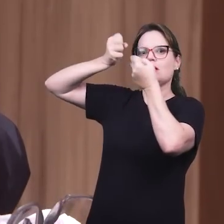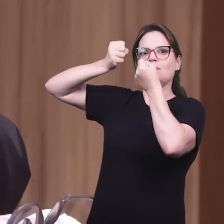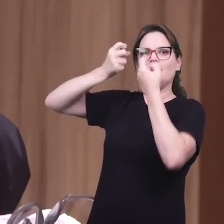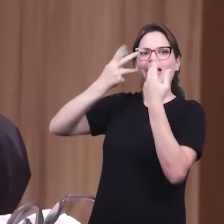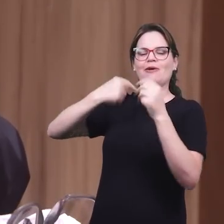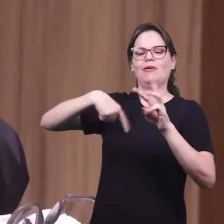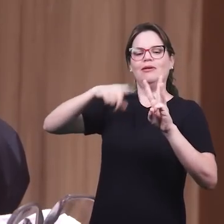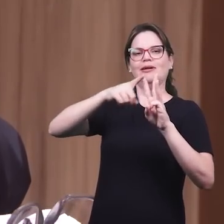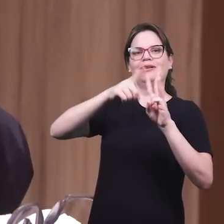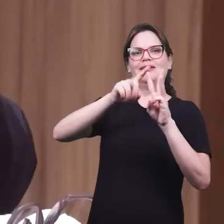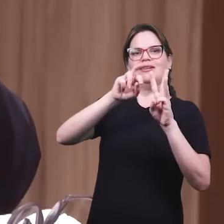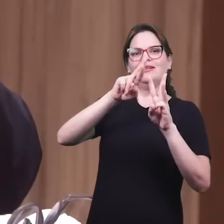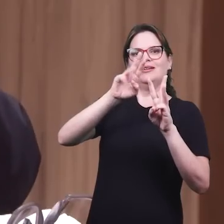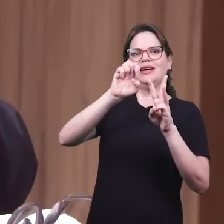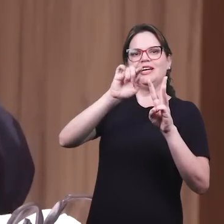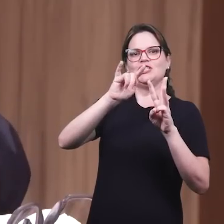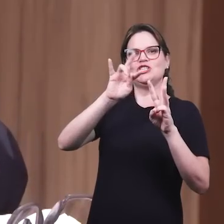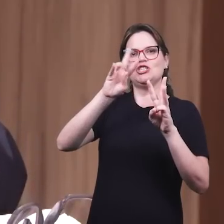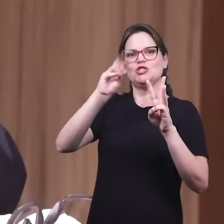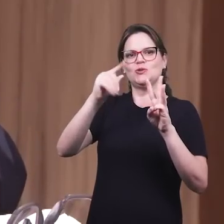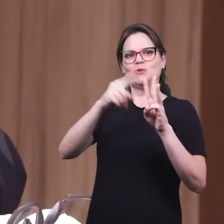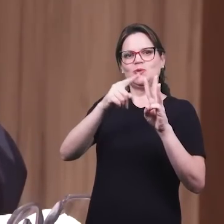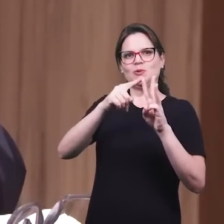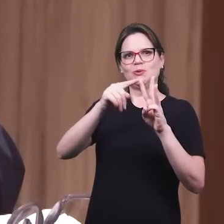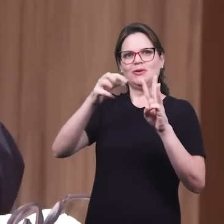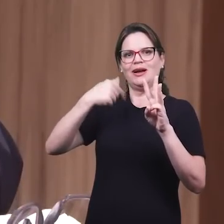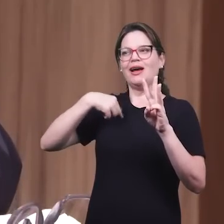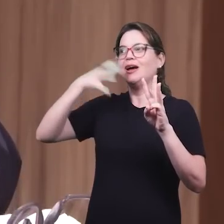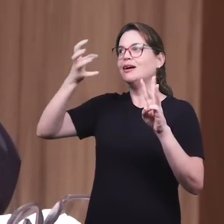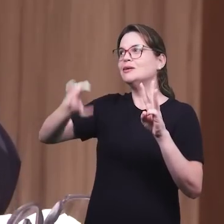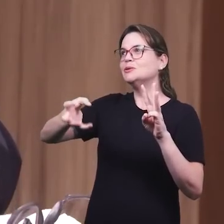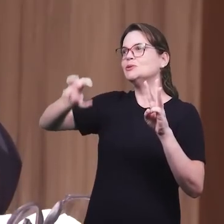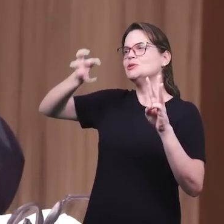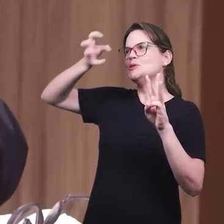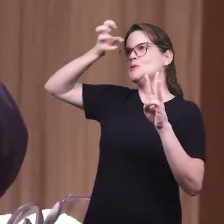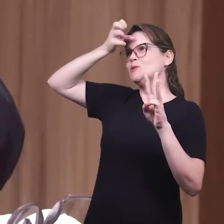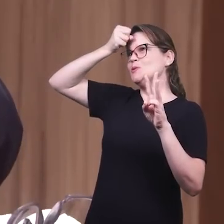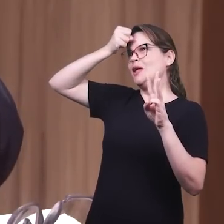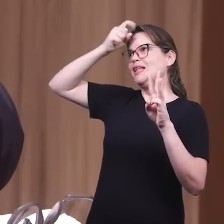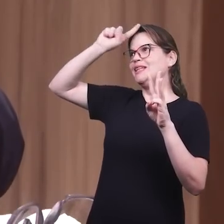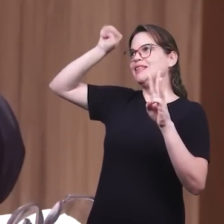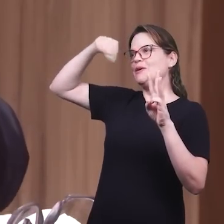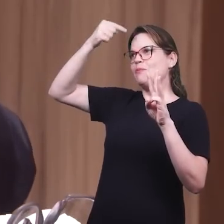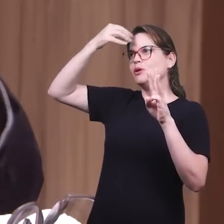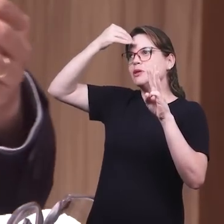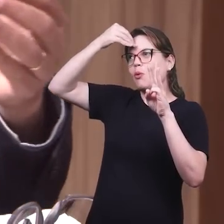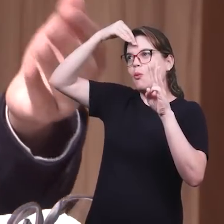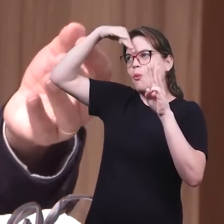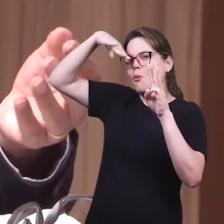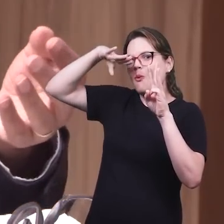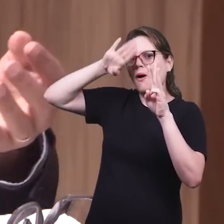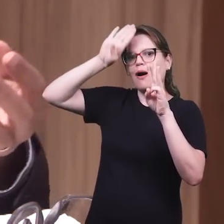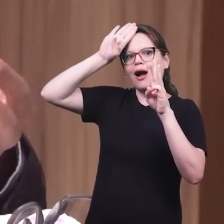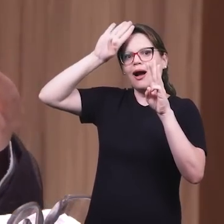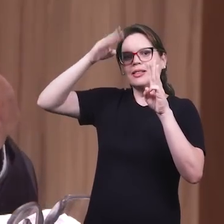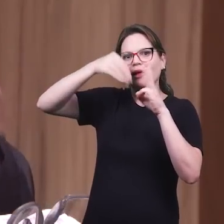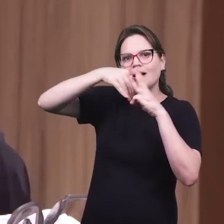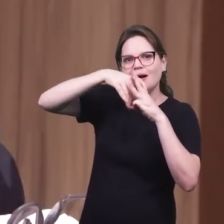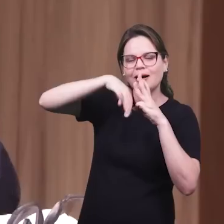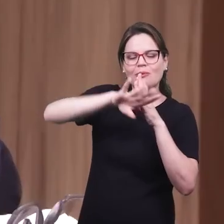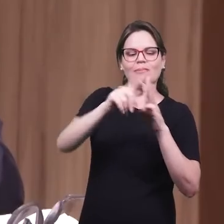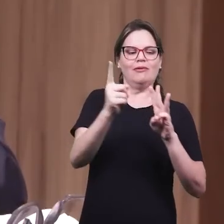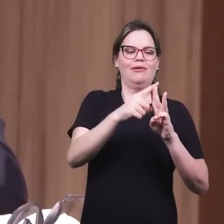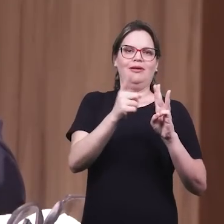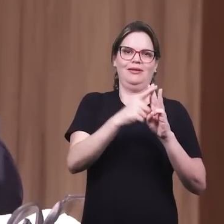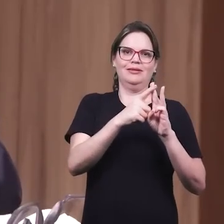Espírito Santo é a parte que nós podemos entender como o armazenamento da memória. E ele vos fará lembrar. Então,